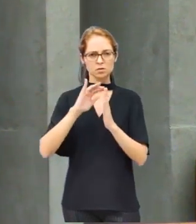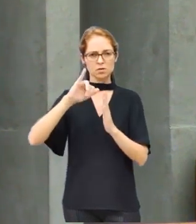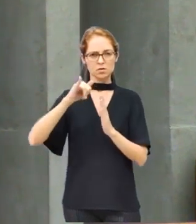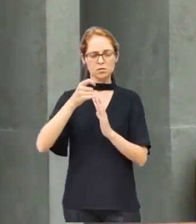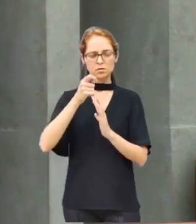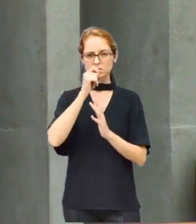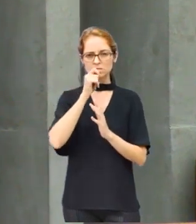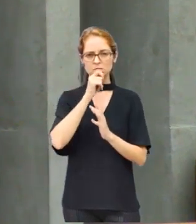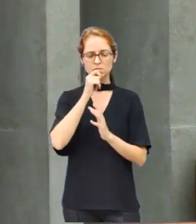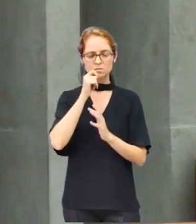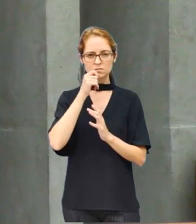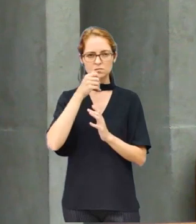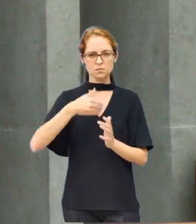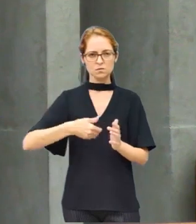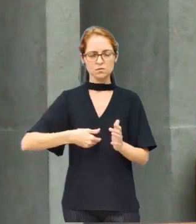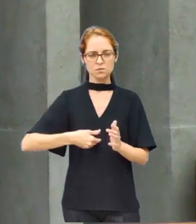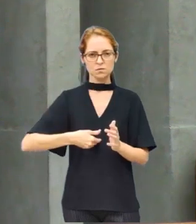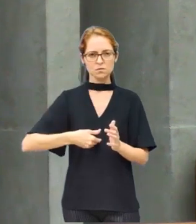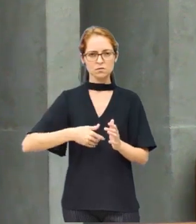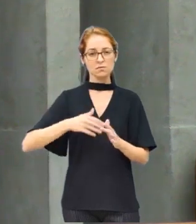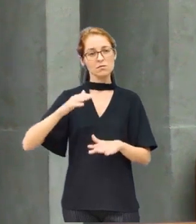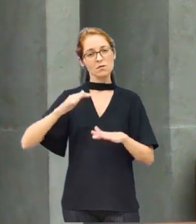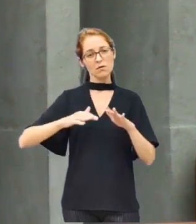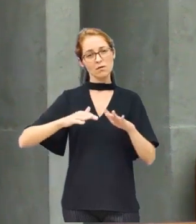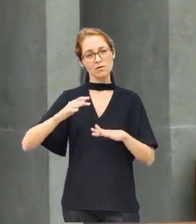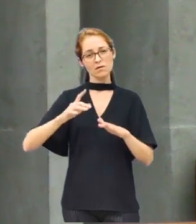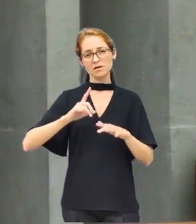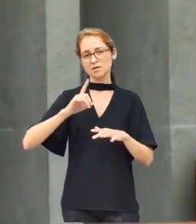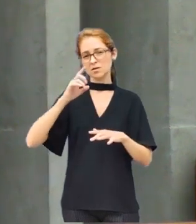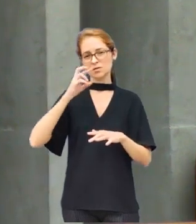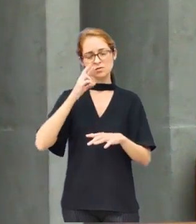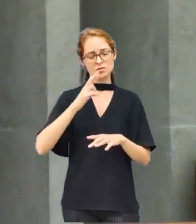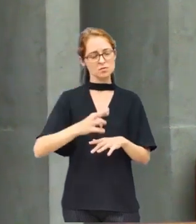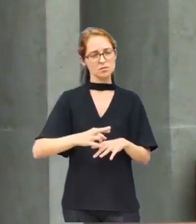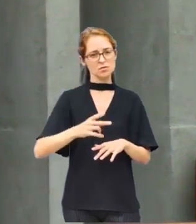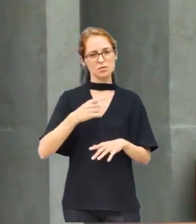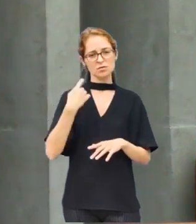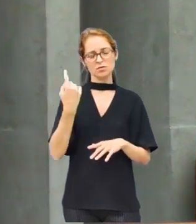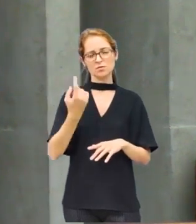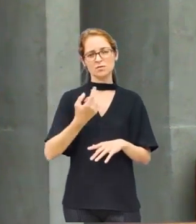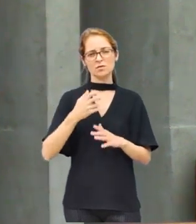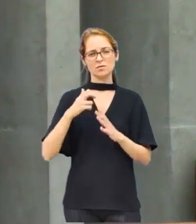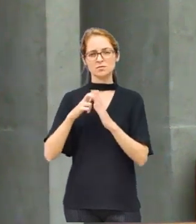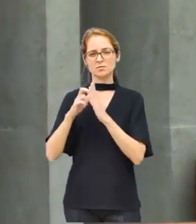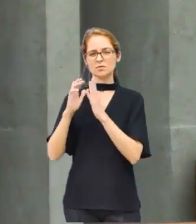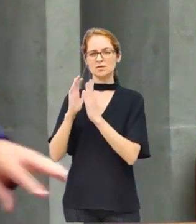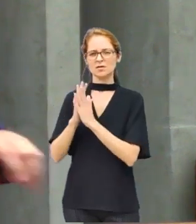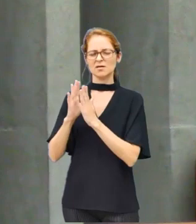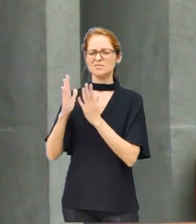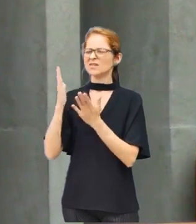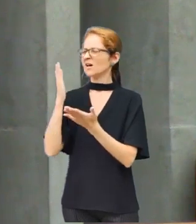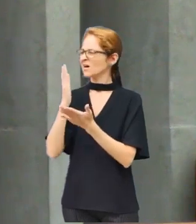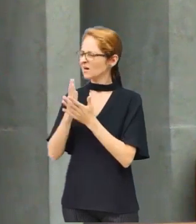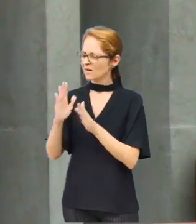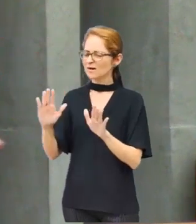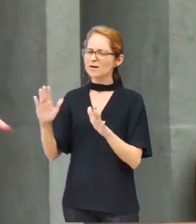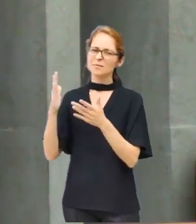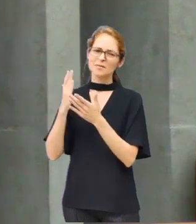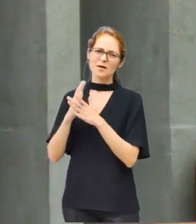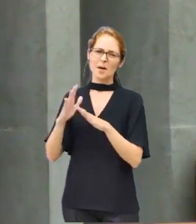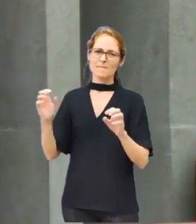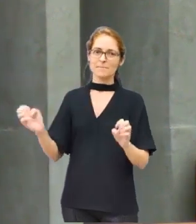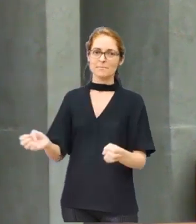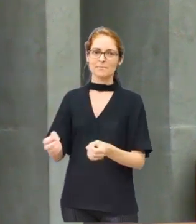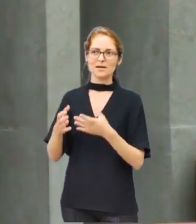que, talvez Deus não tenha respondido da forma como muitos de nós oramos, para Deus acabar com isso, talvez de uma forma